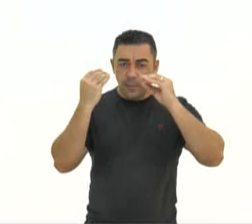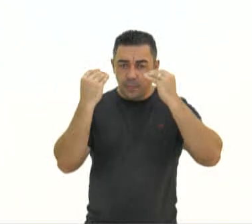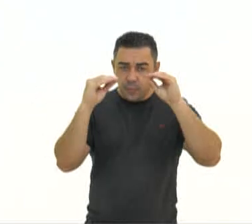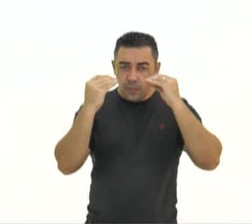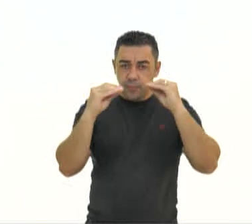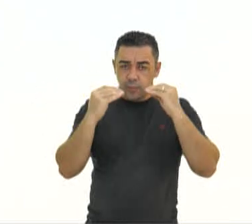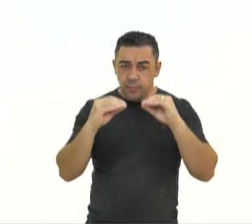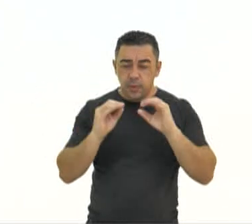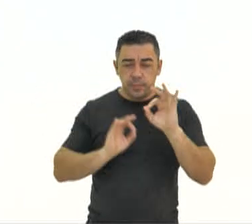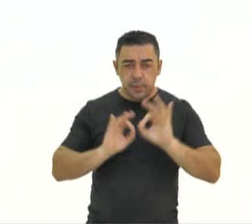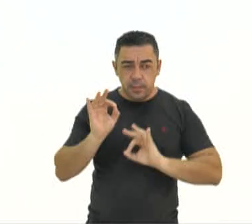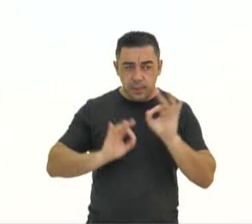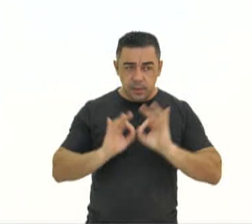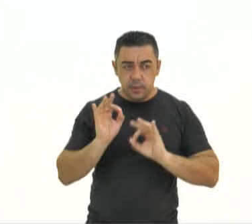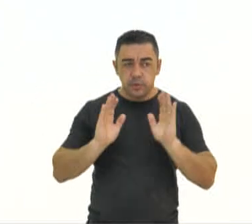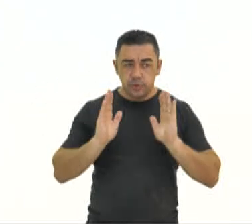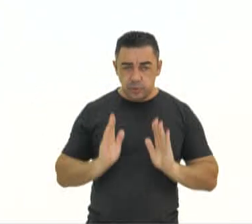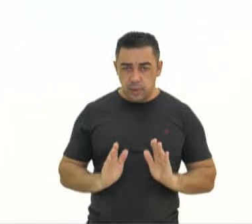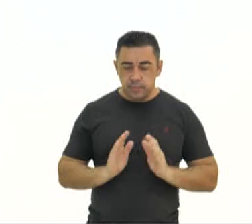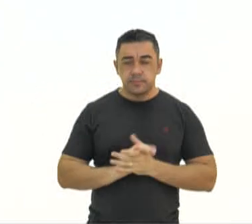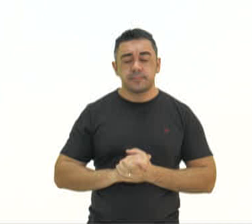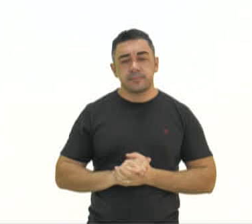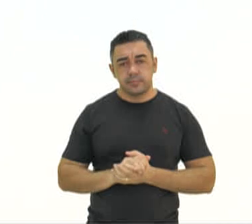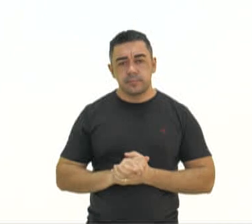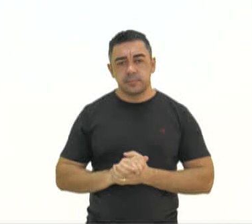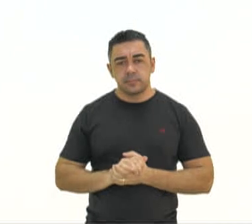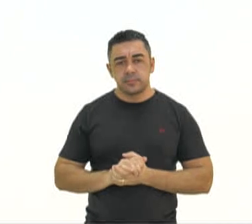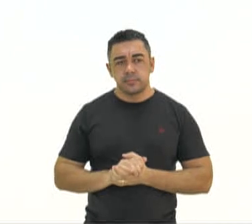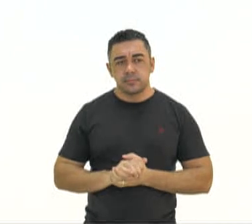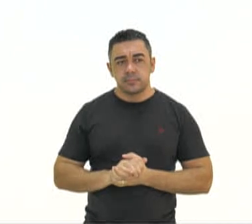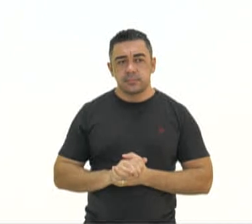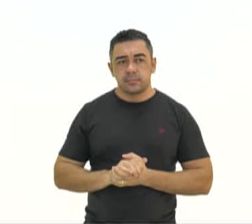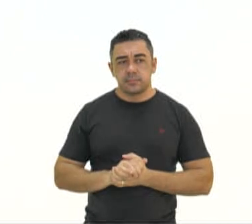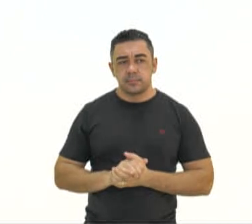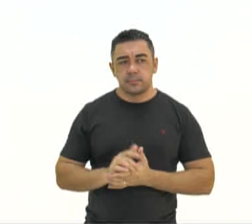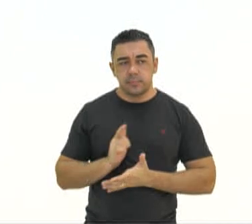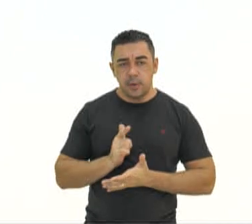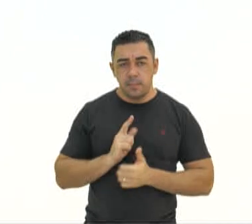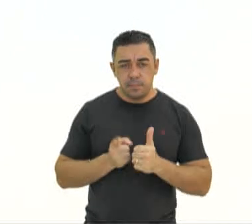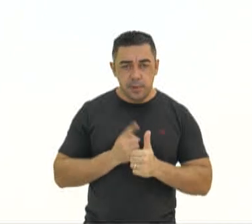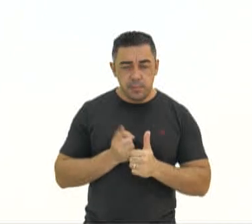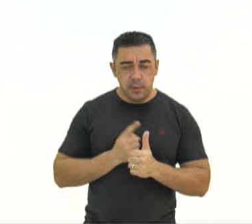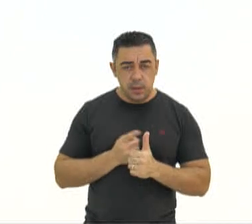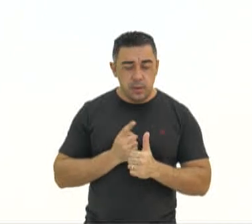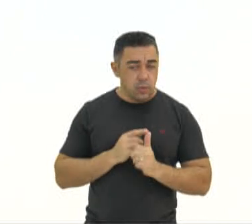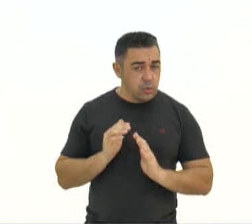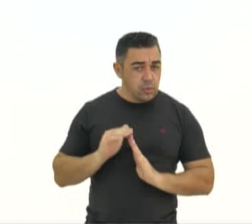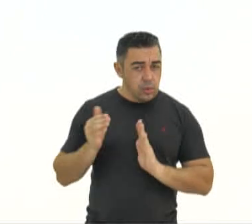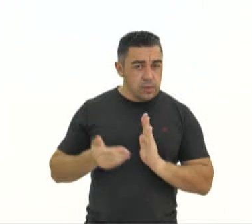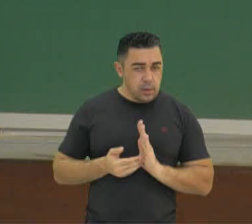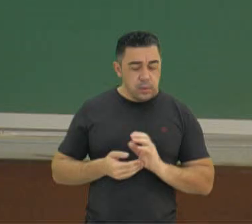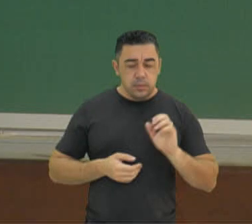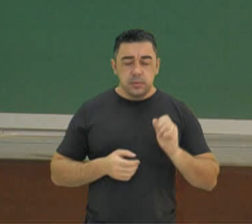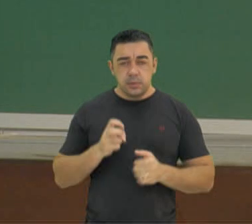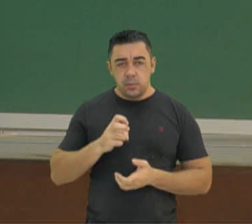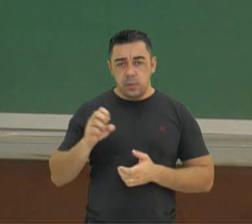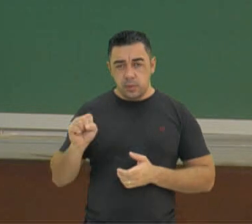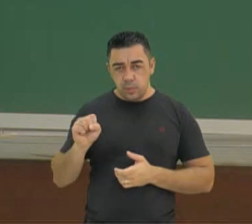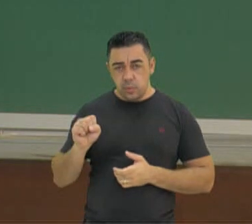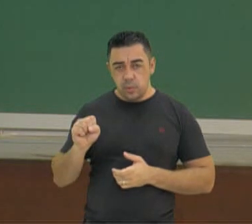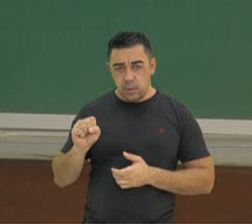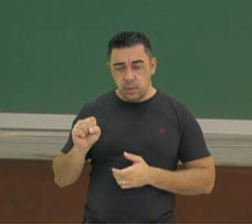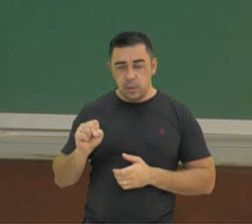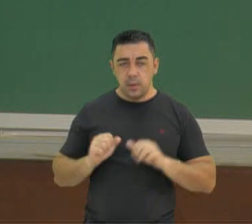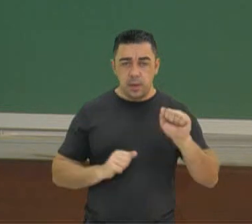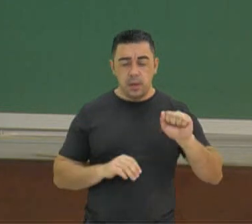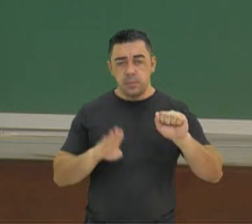início da questão para montar as nossas equações. Então, a primeira equação eu vou montar com essa informação, ó. 58 caixas do